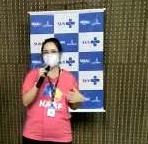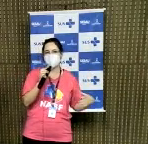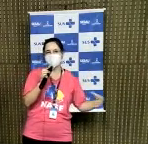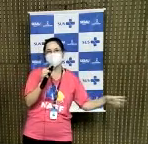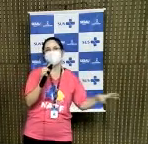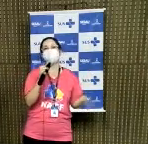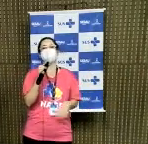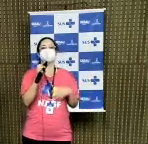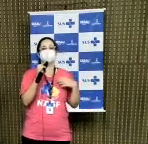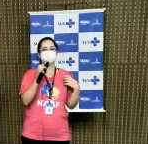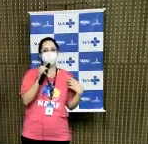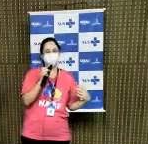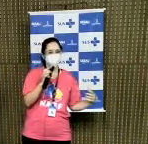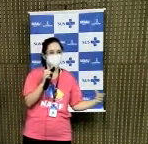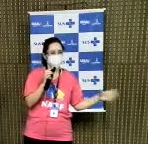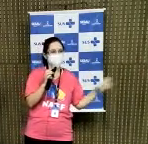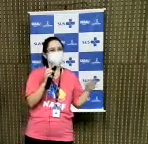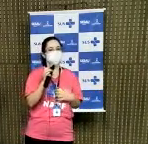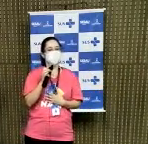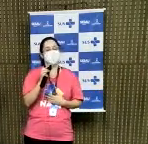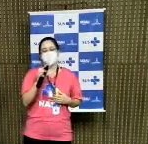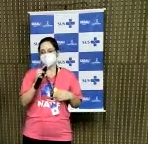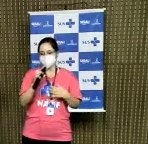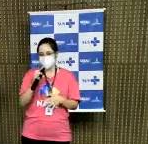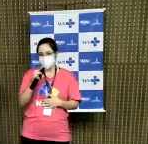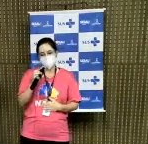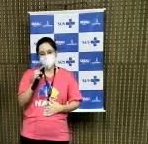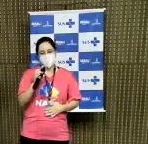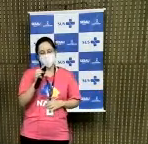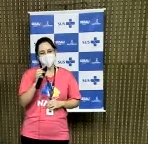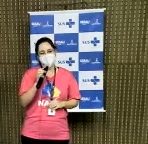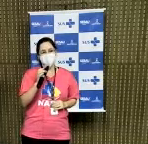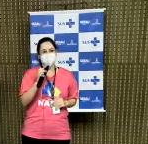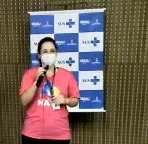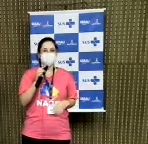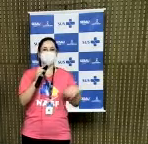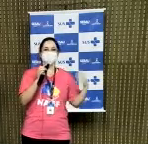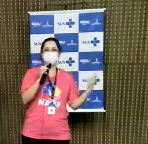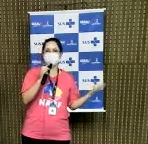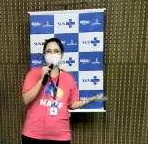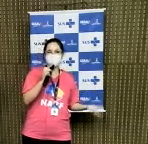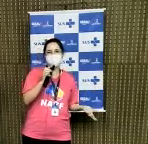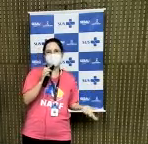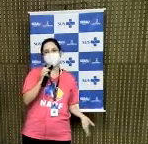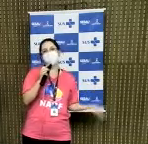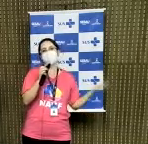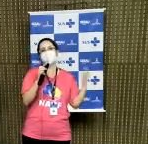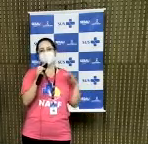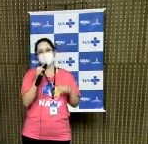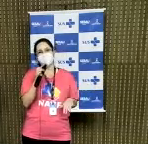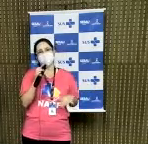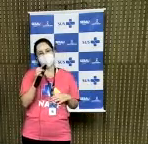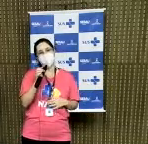deu uma complicada, os grupos estavam suspensos. Essas PICs, na verdade, são feitas tanto na saúde do